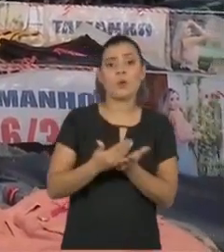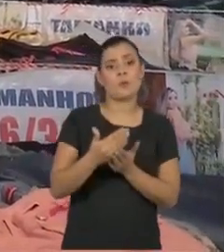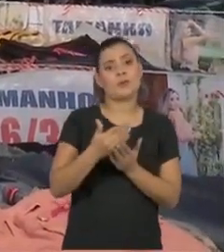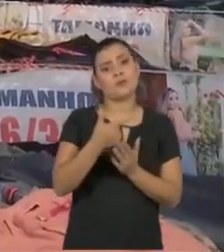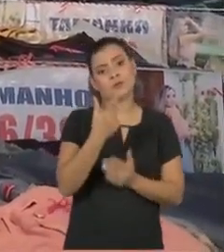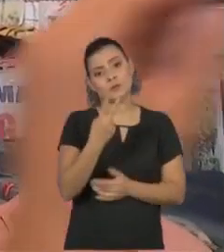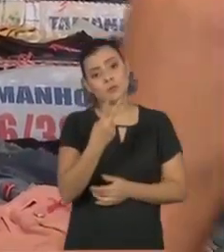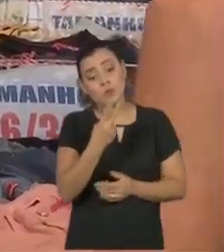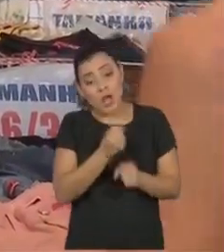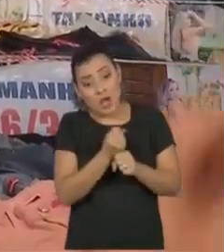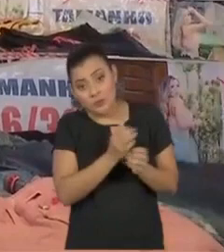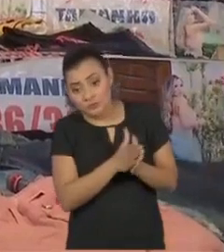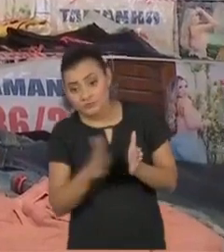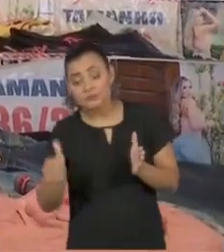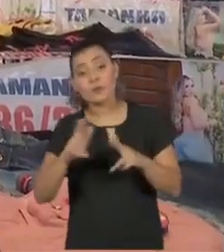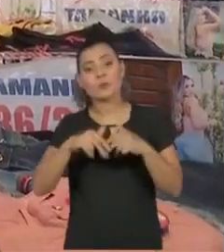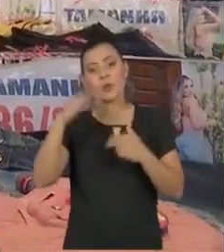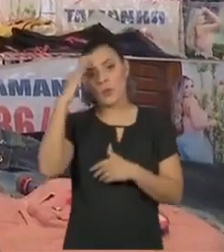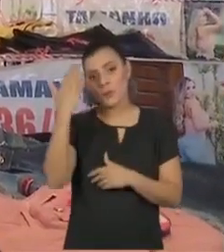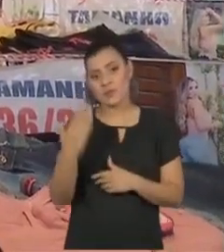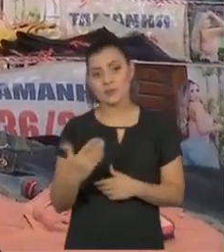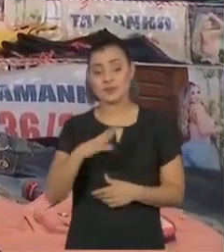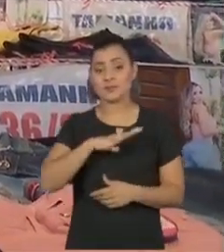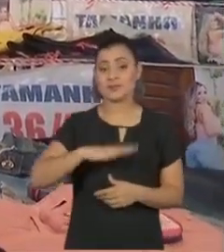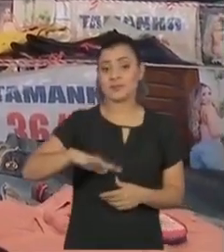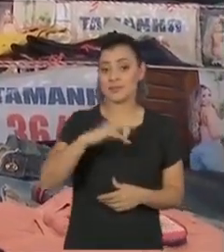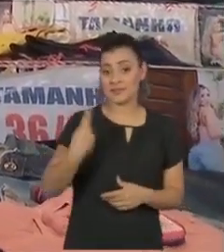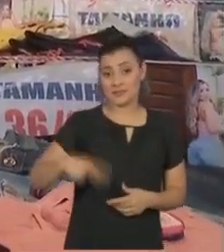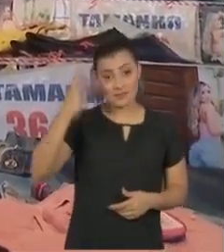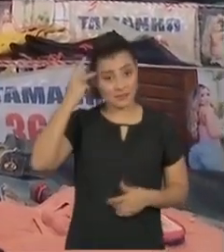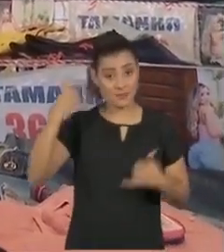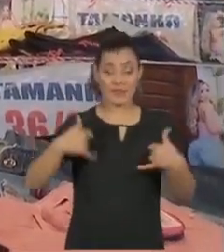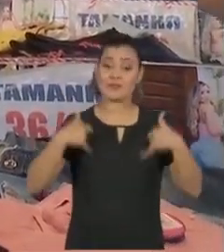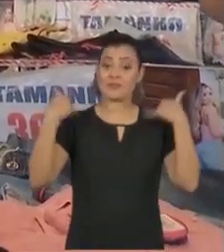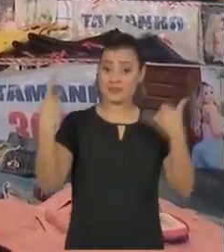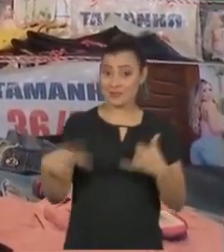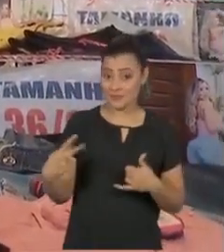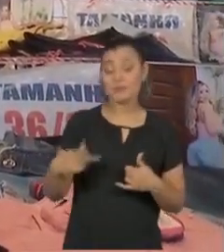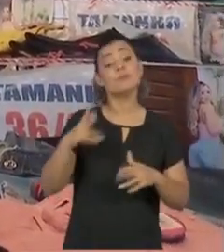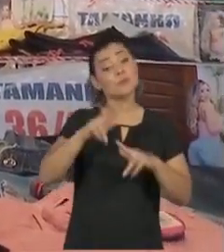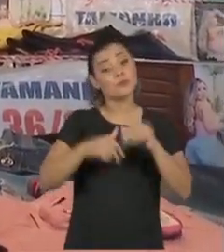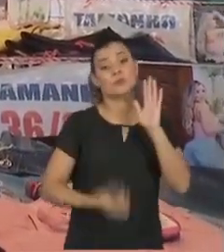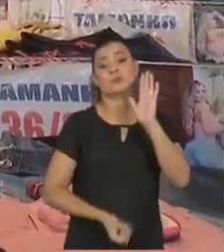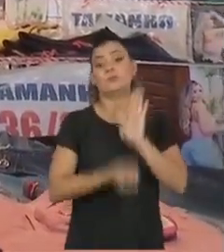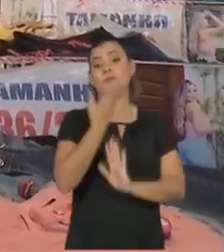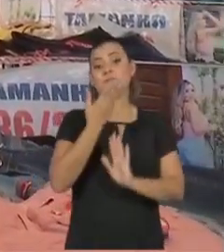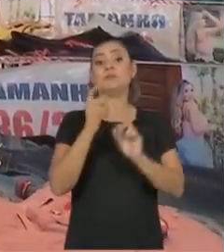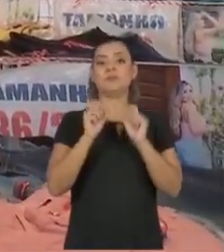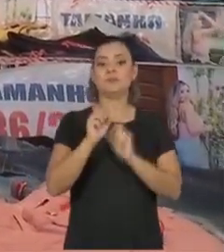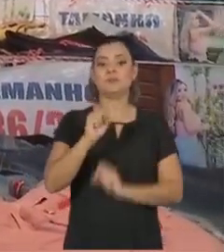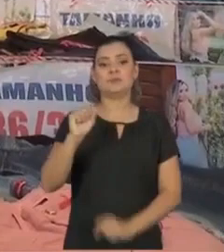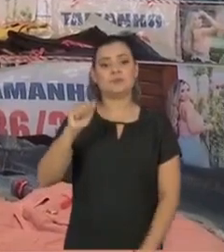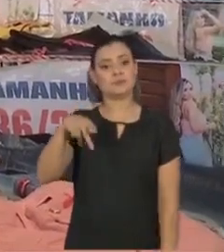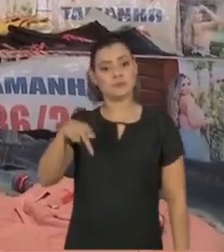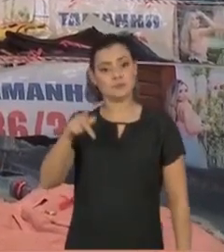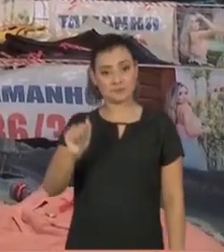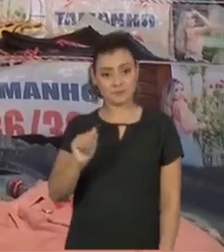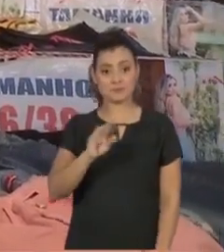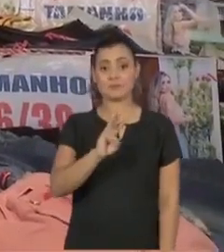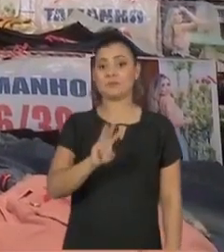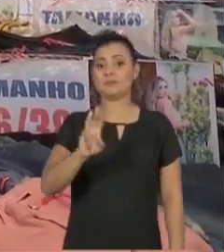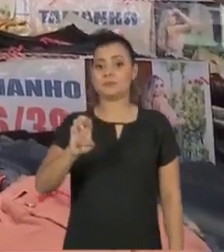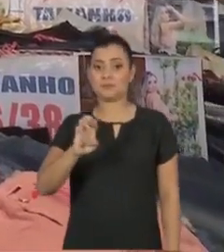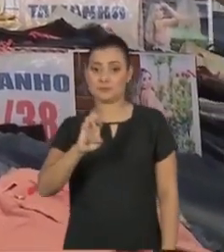do incentivo. E para homenagear a cidade de São Paulo no seu aniversário, criou-se o Sampa Week. É